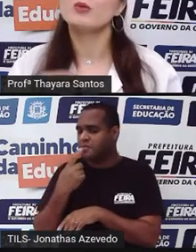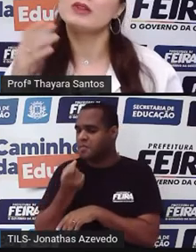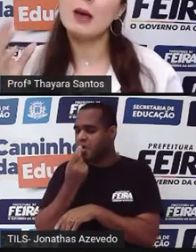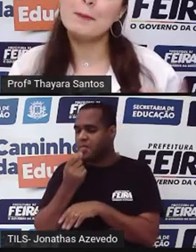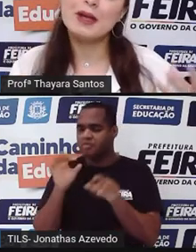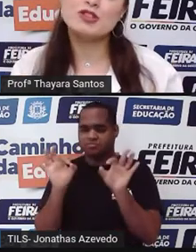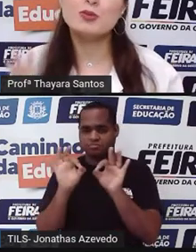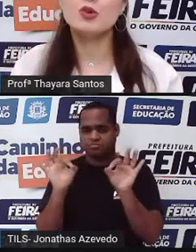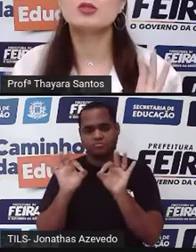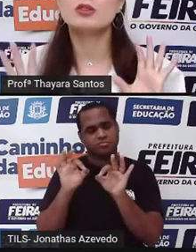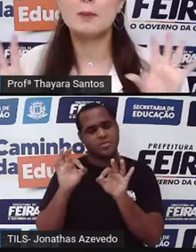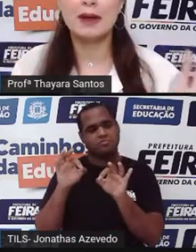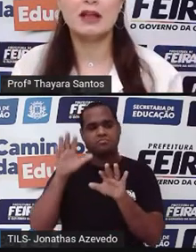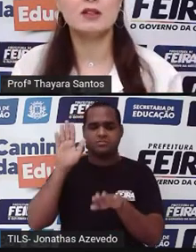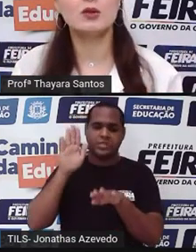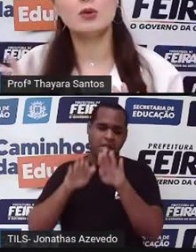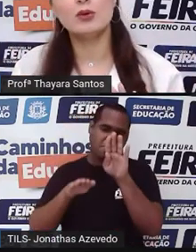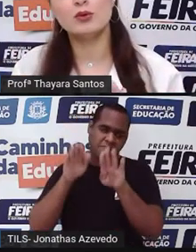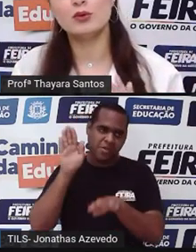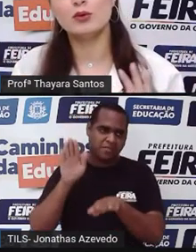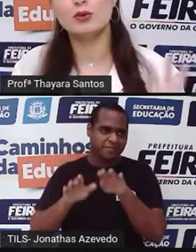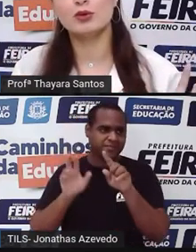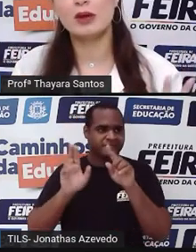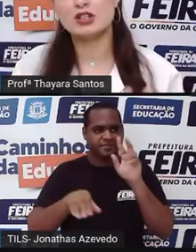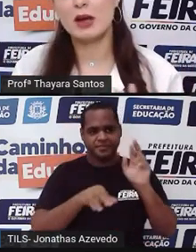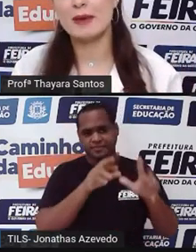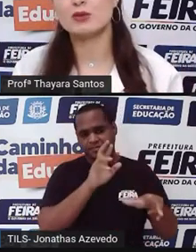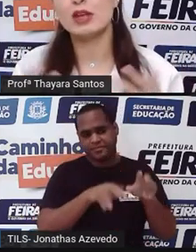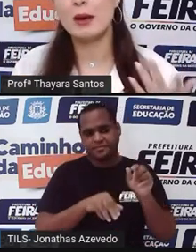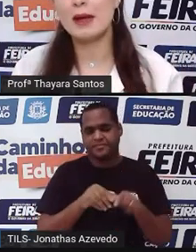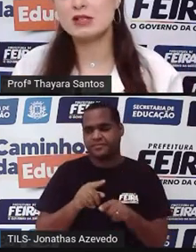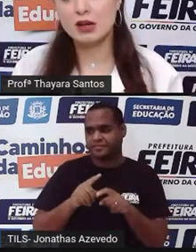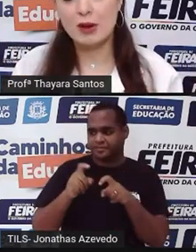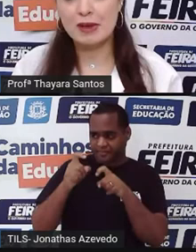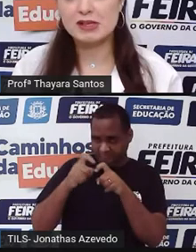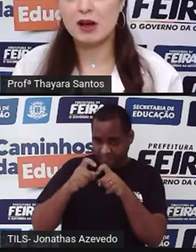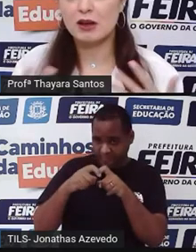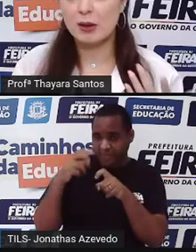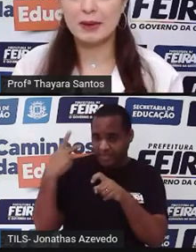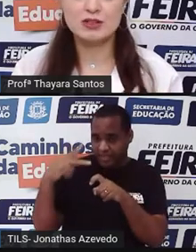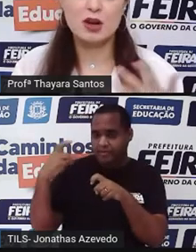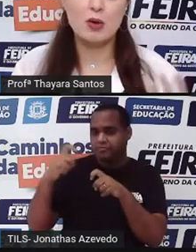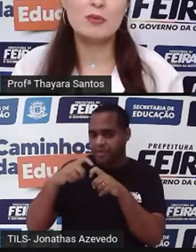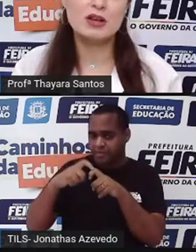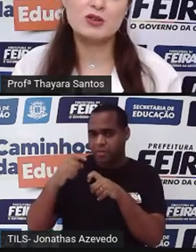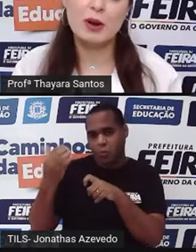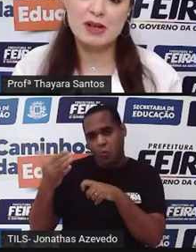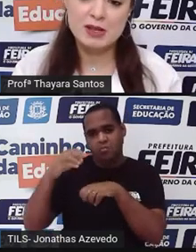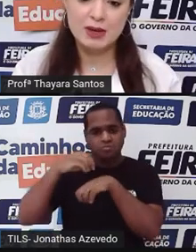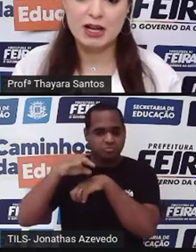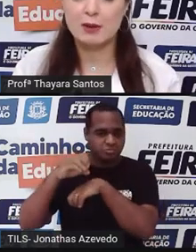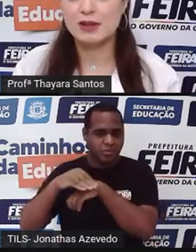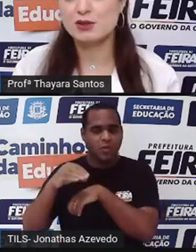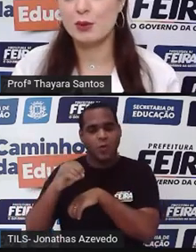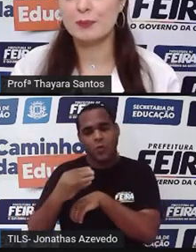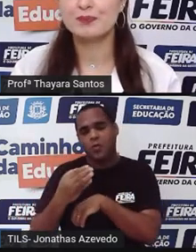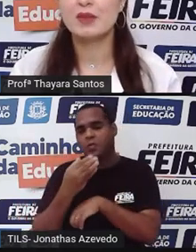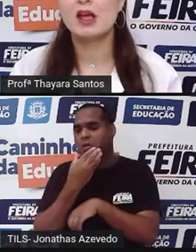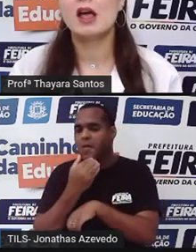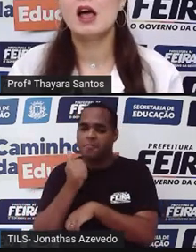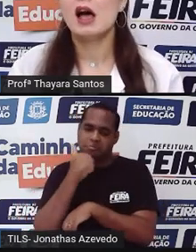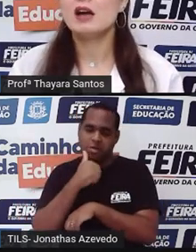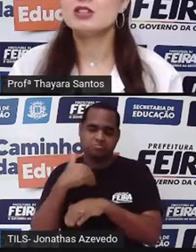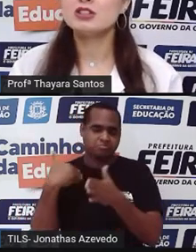tomar Então depende muito também do do medicamento que a médica vai passar a médica e vai passar para aquela